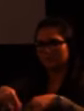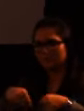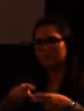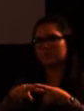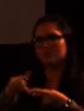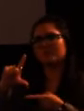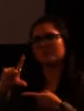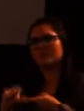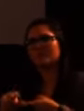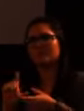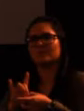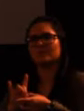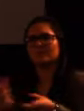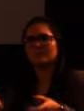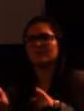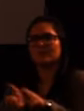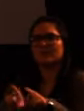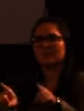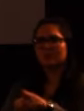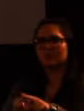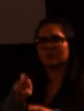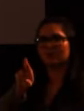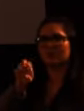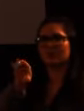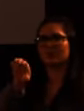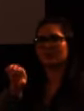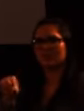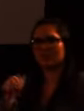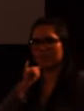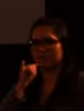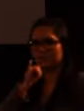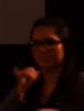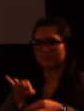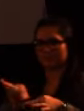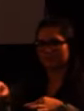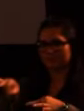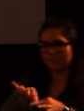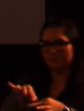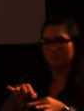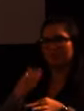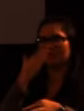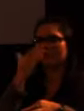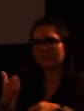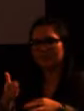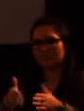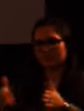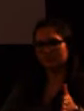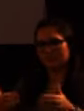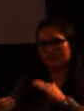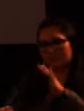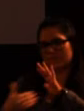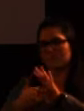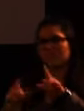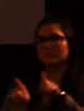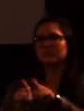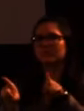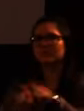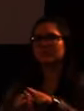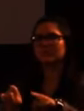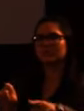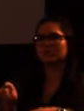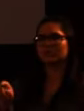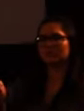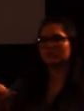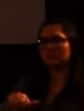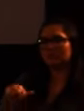mínima, temos os recuos mínimos de frente, de lateral e de fundo, tá certo? E a cota máxima de terreno por